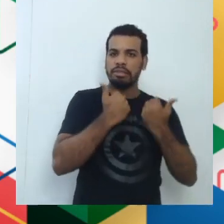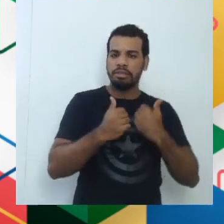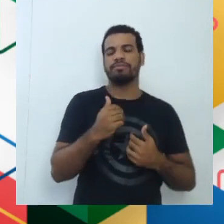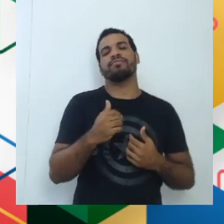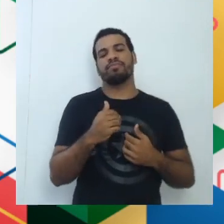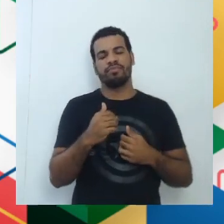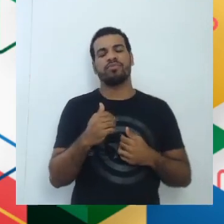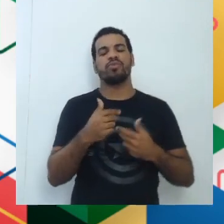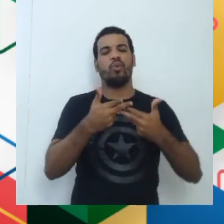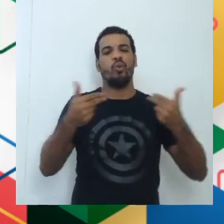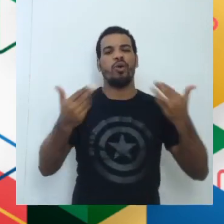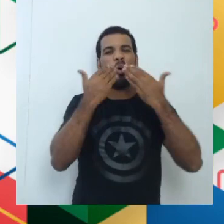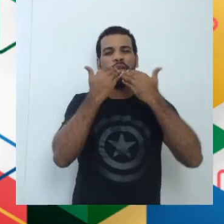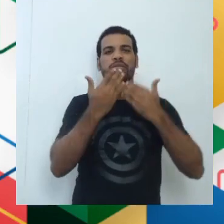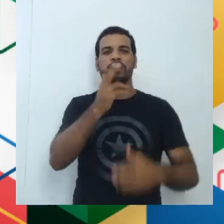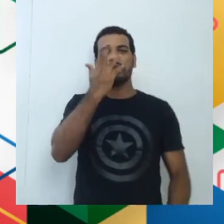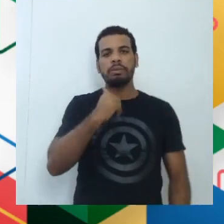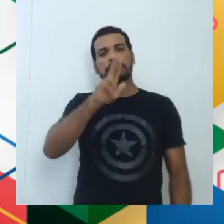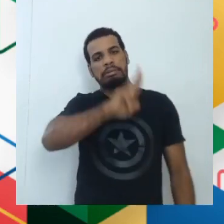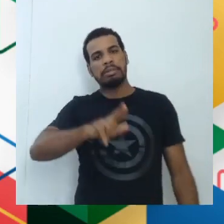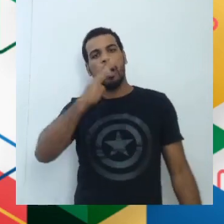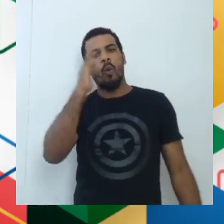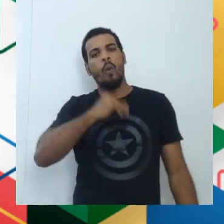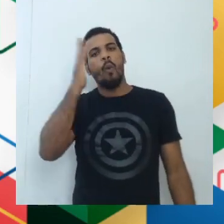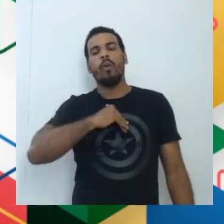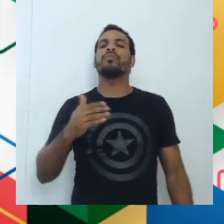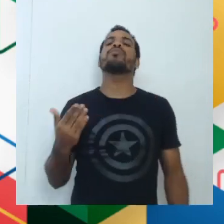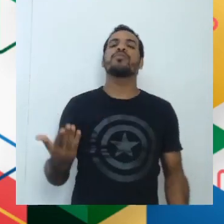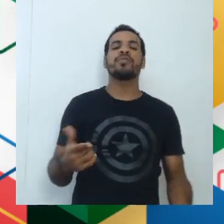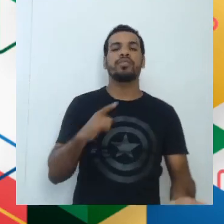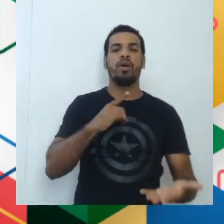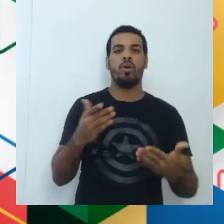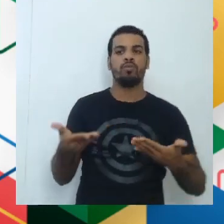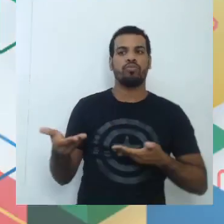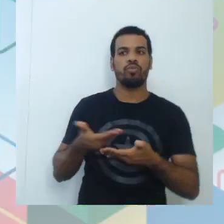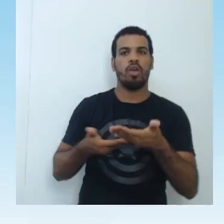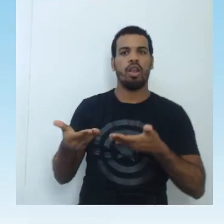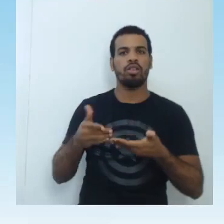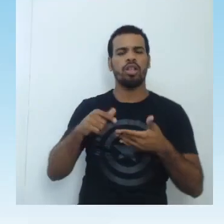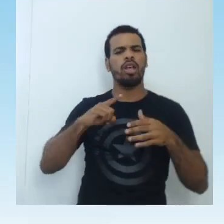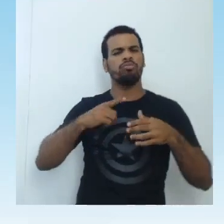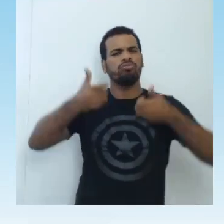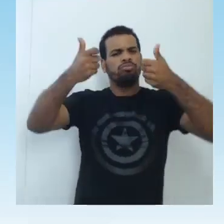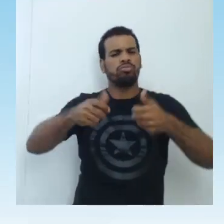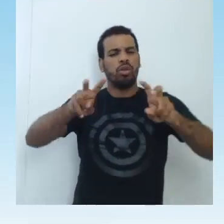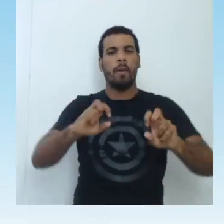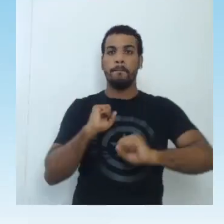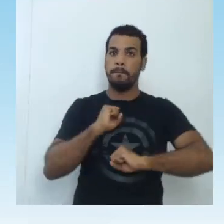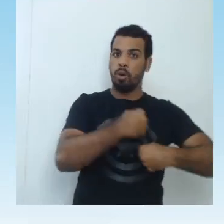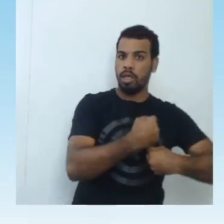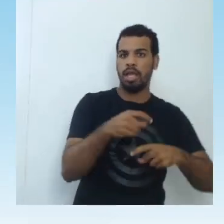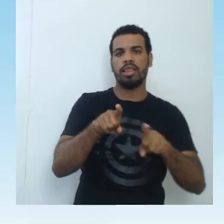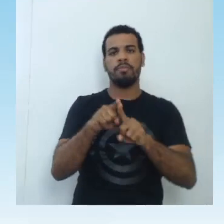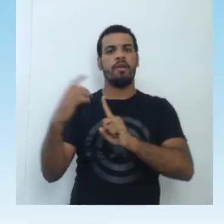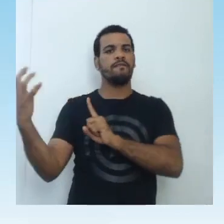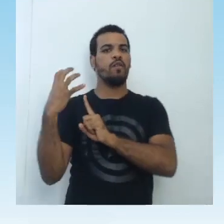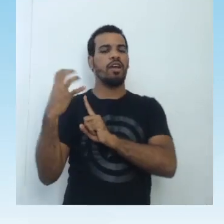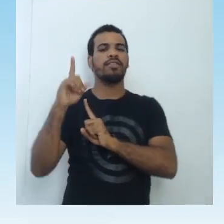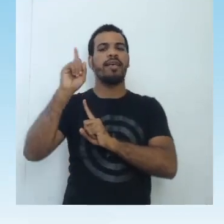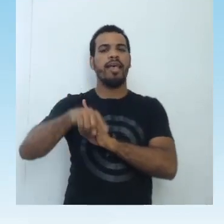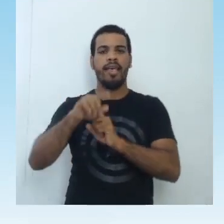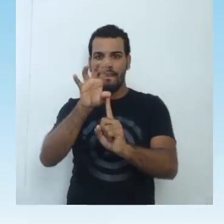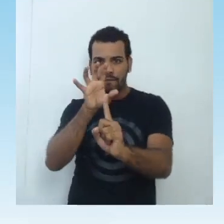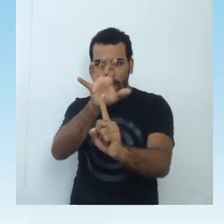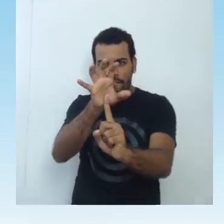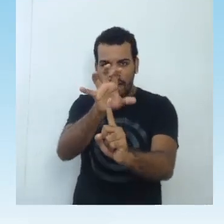e ainda a político-partidária. Ou seja, existe aí uma relação de poder e de influência que convence as pessoas a